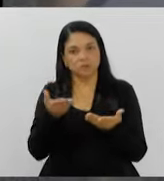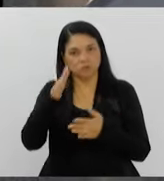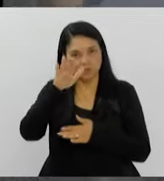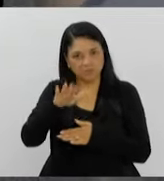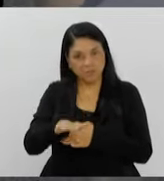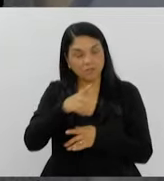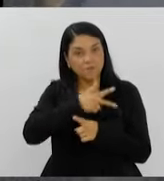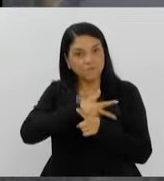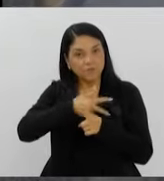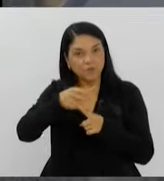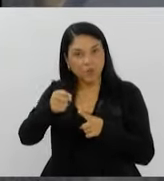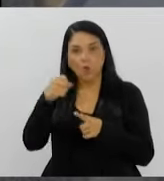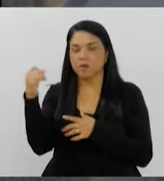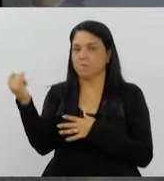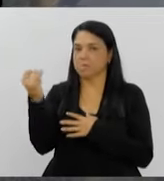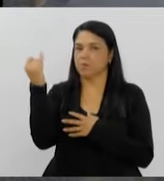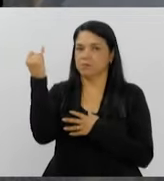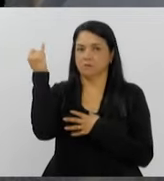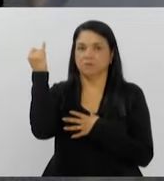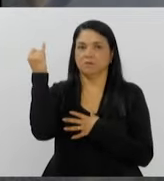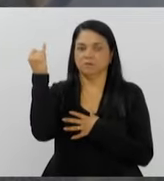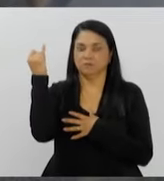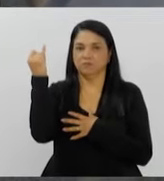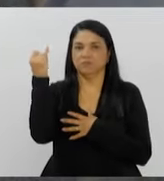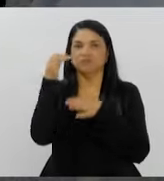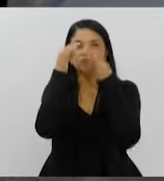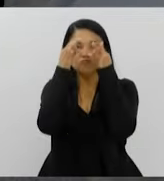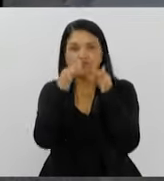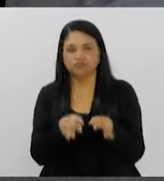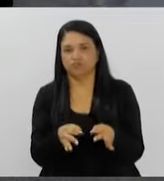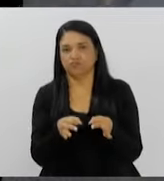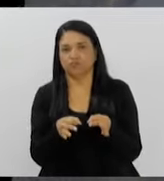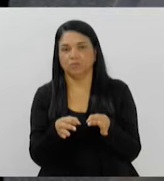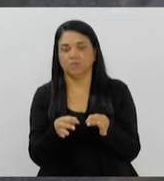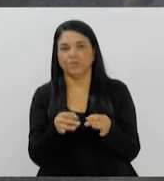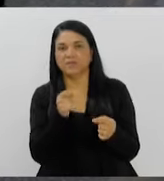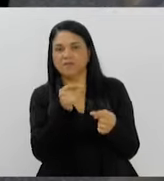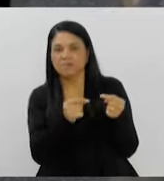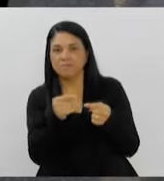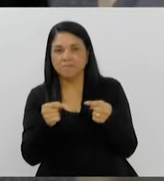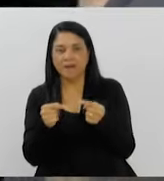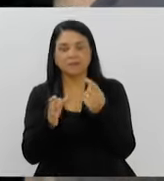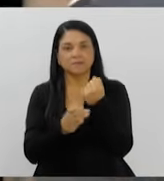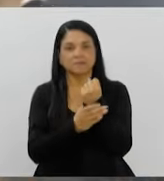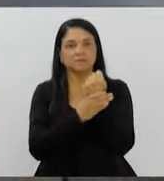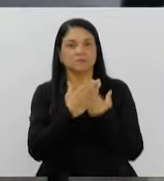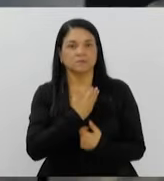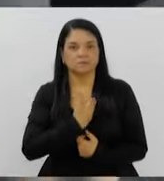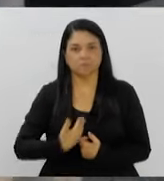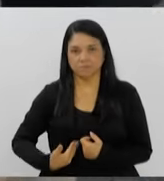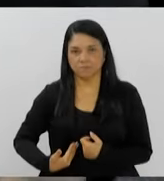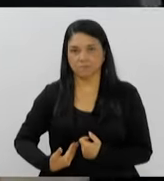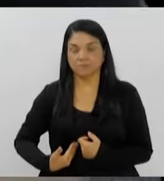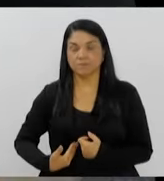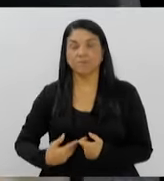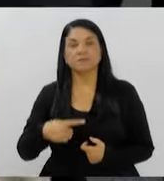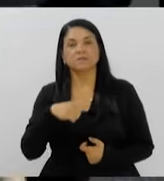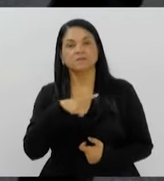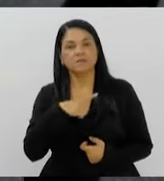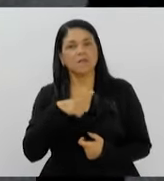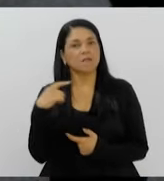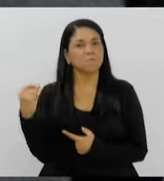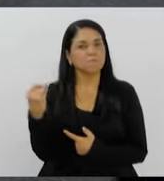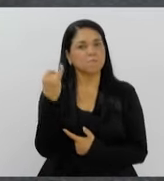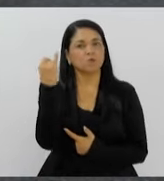de hoje uma vitória muito importante justa debate da Segurança Pública ele tem uma